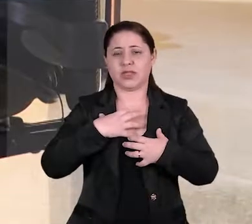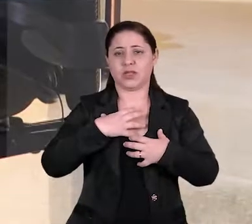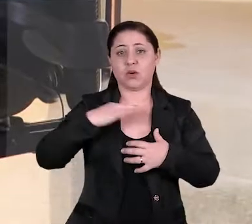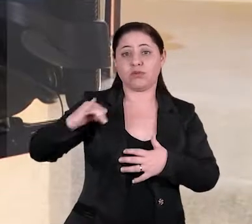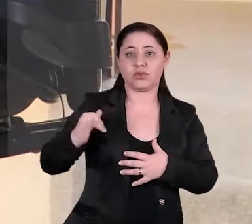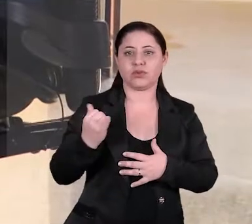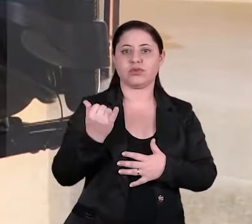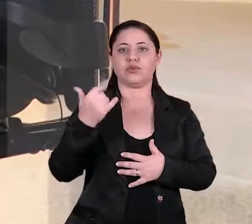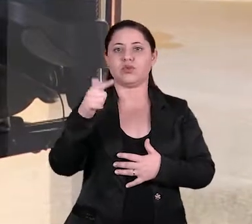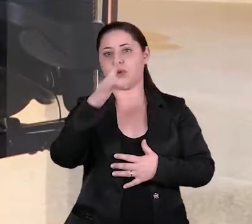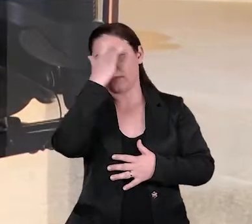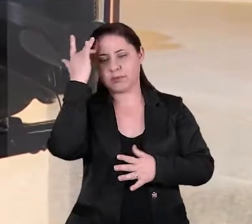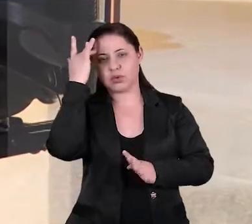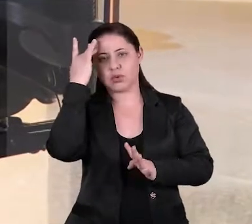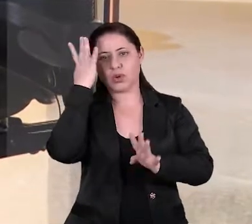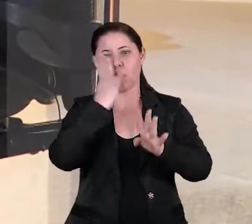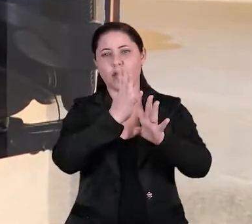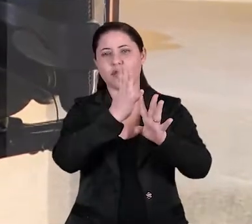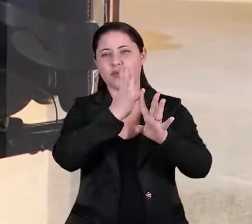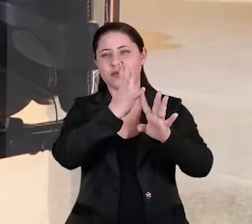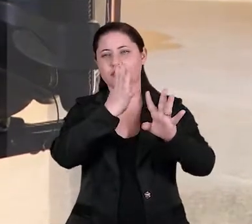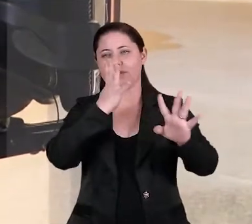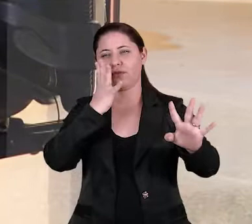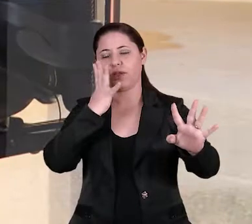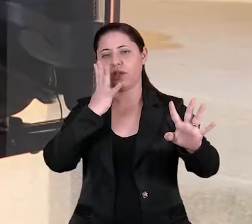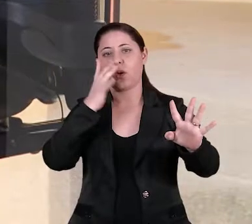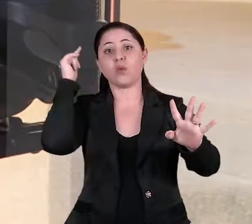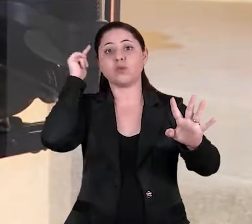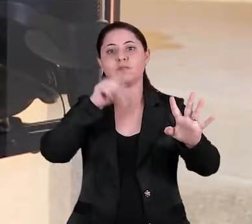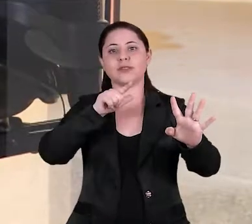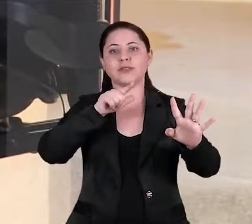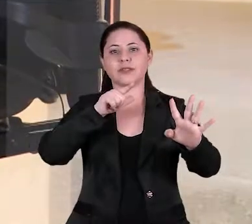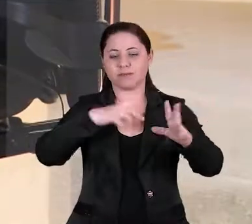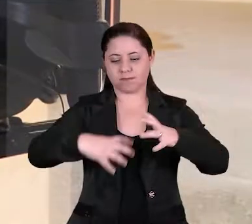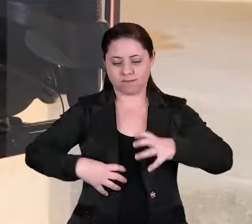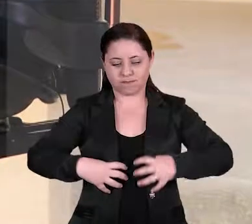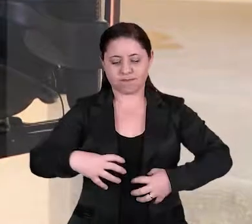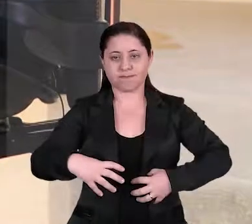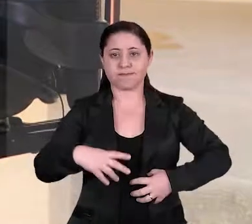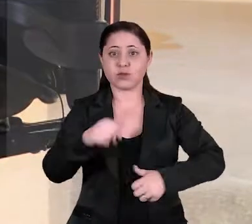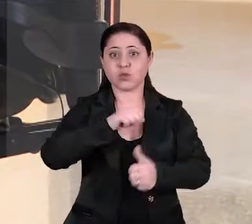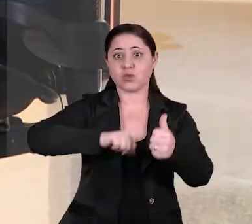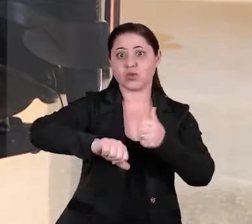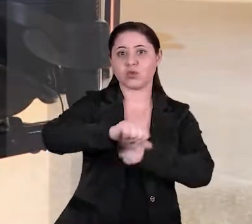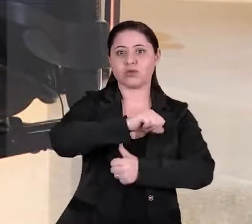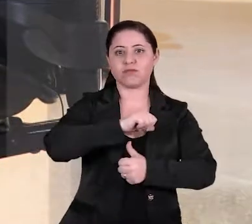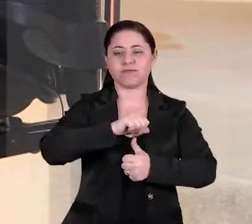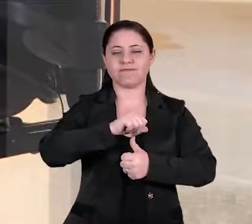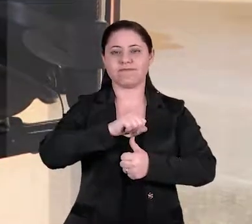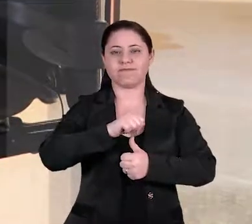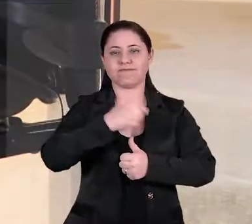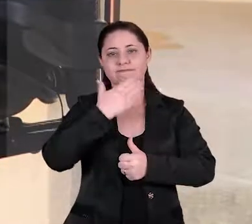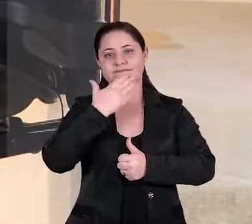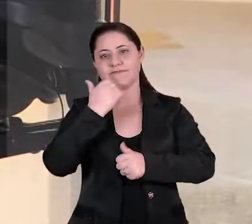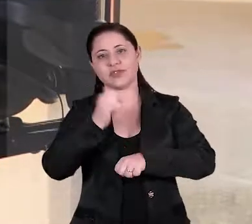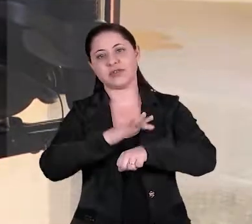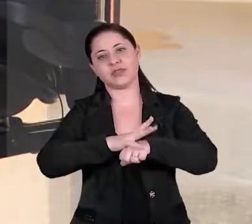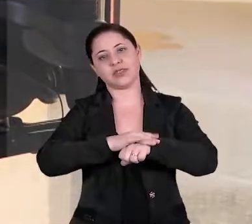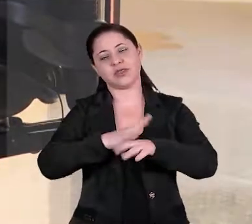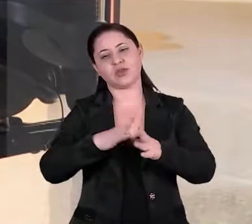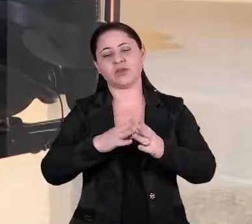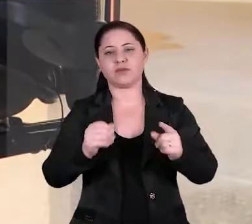tendo oportunidade, dando a oportunidade de uma pessoa sair da fila hoje do transplante, por conta às vezes de um medo, de um